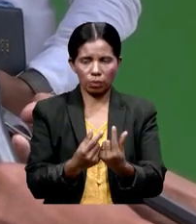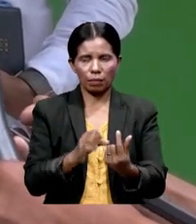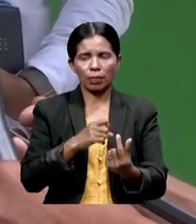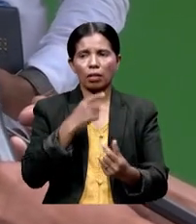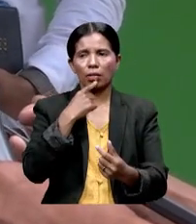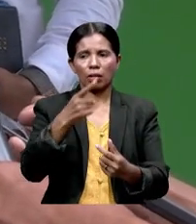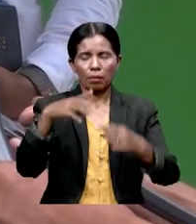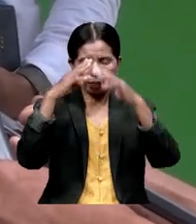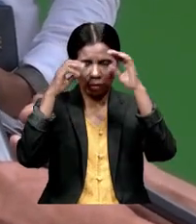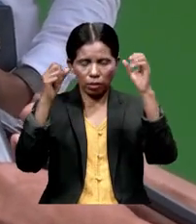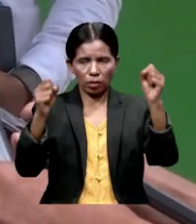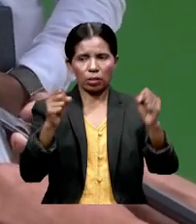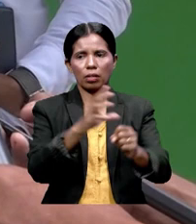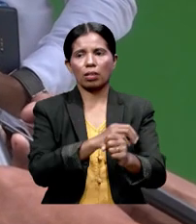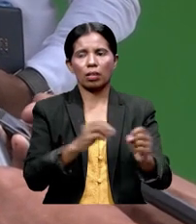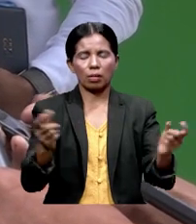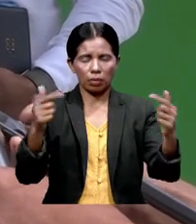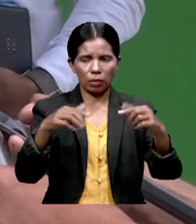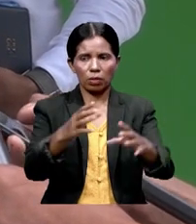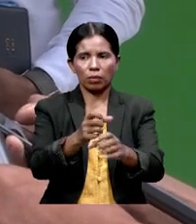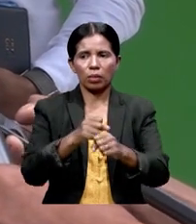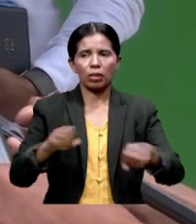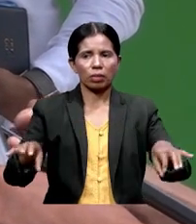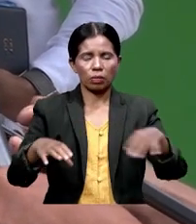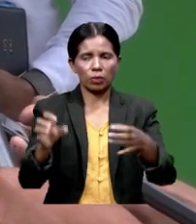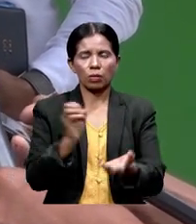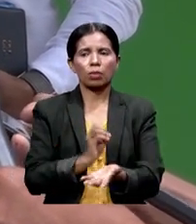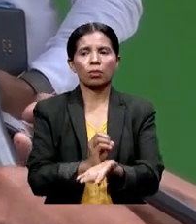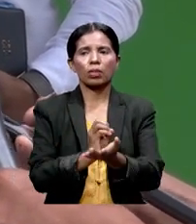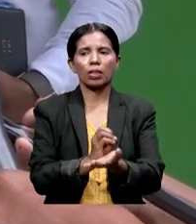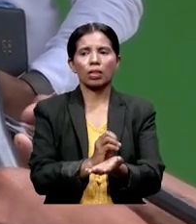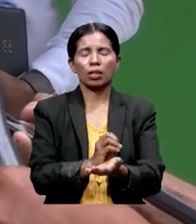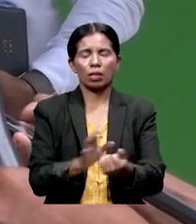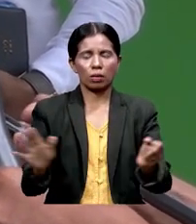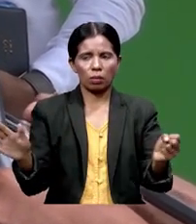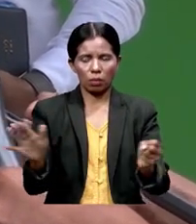angata Presidência da República las mai foti serviço Raioa, nem mai be atu